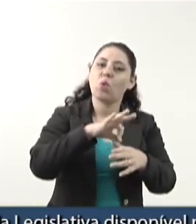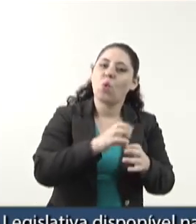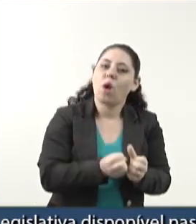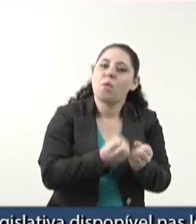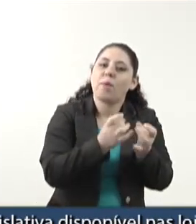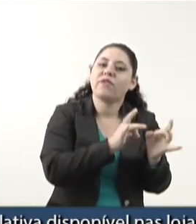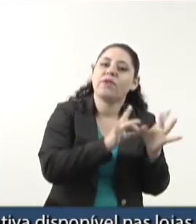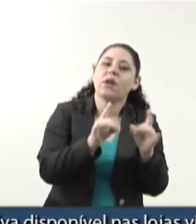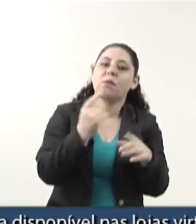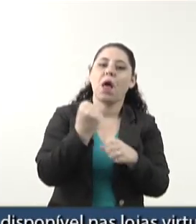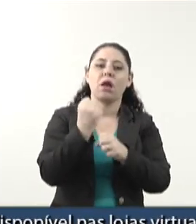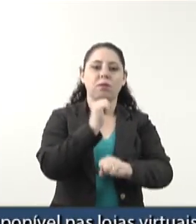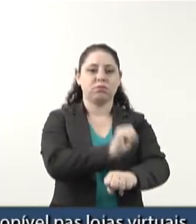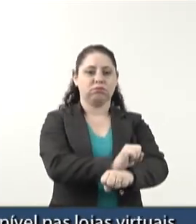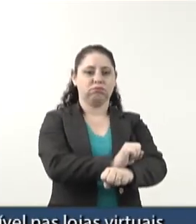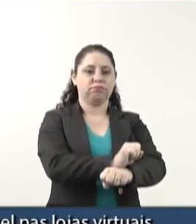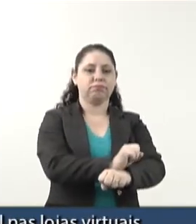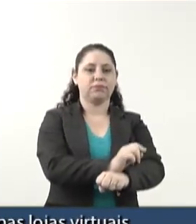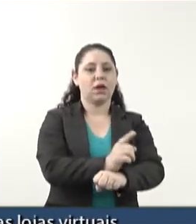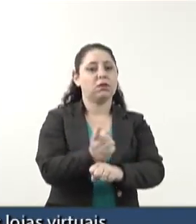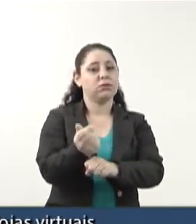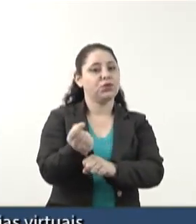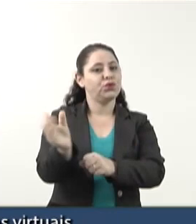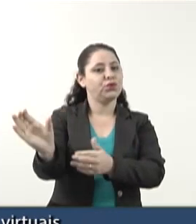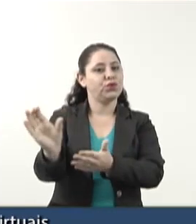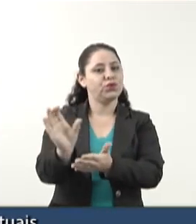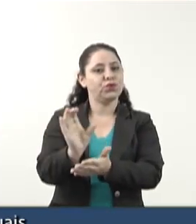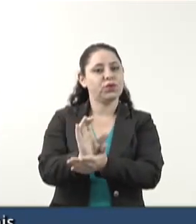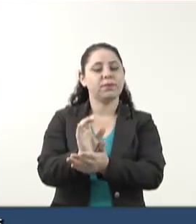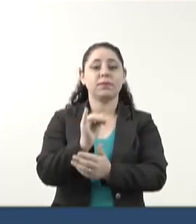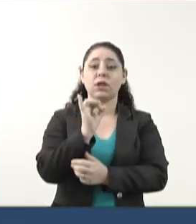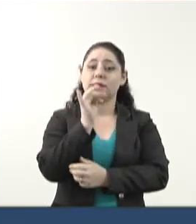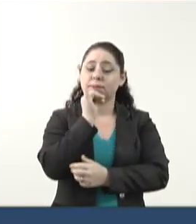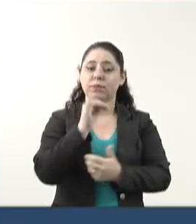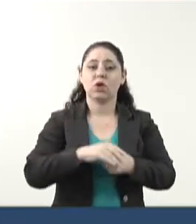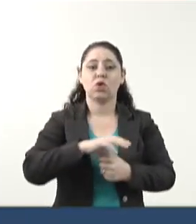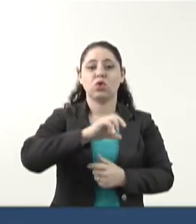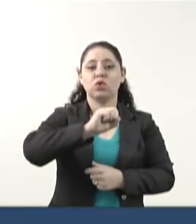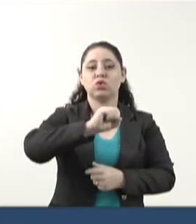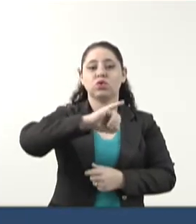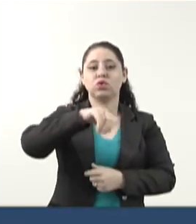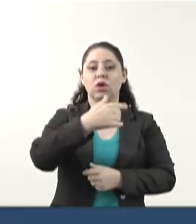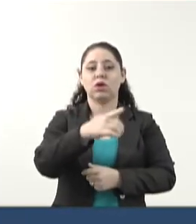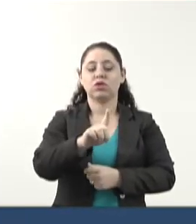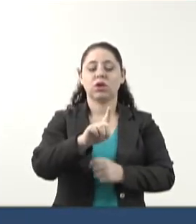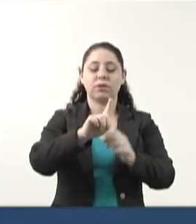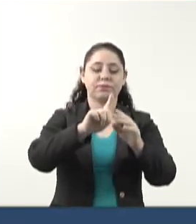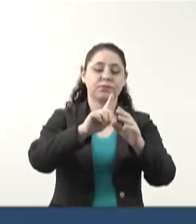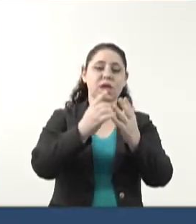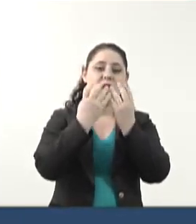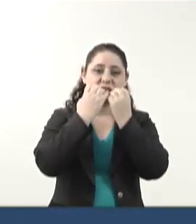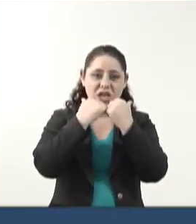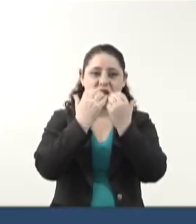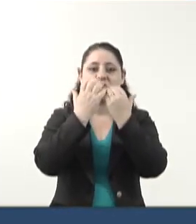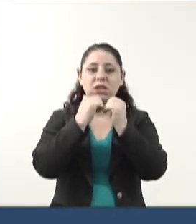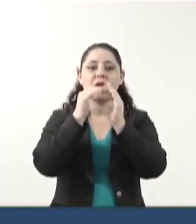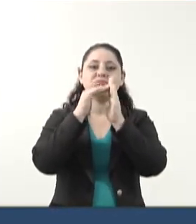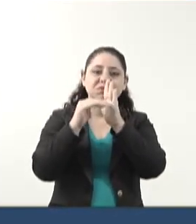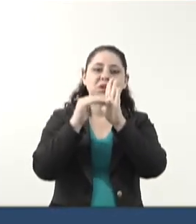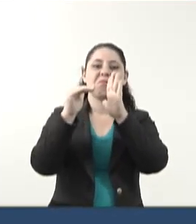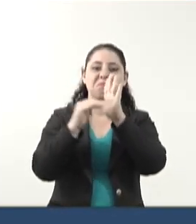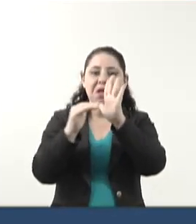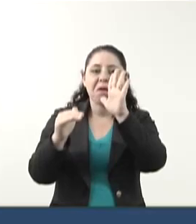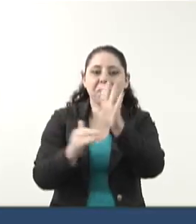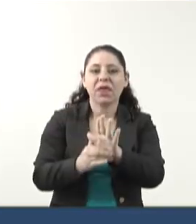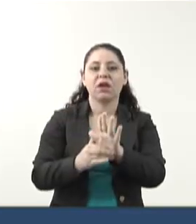parando de produzir, para de entrar tributo. Foi só abaixar o preço da soja, só abaixar o preço do milho, só abaixar o preço do